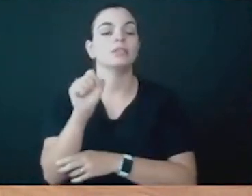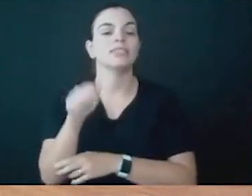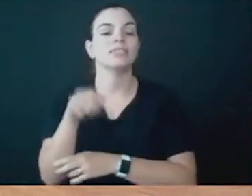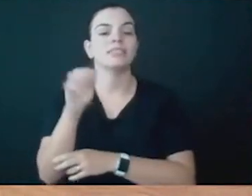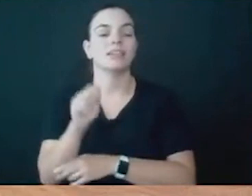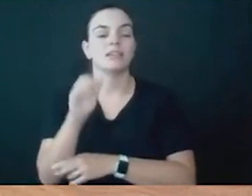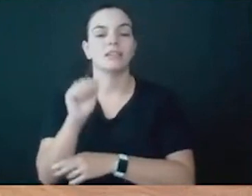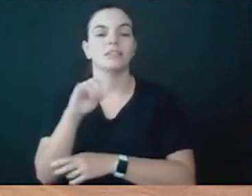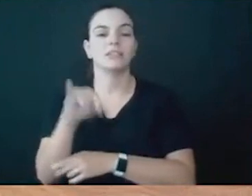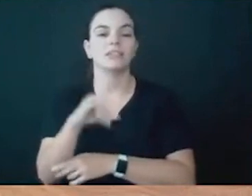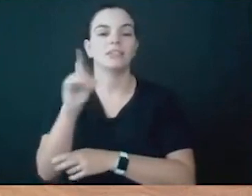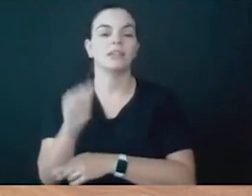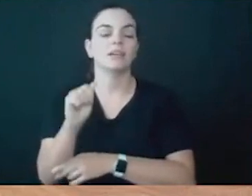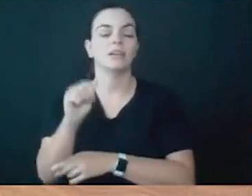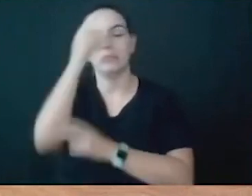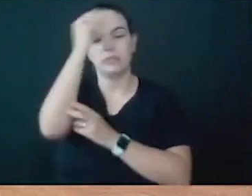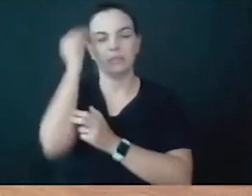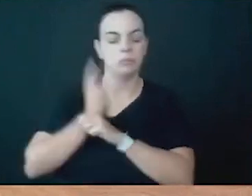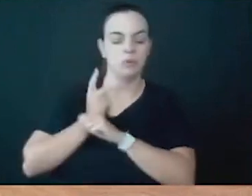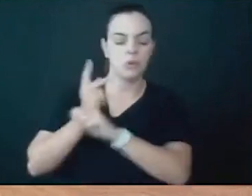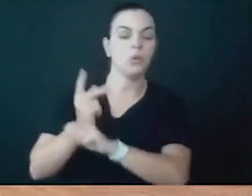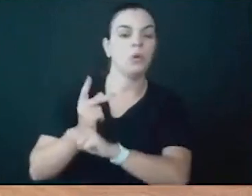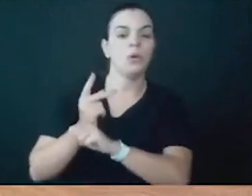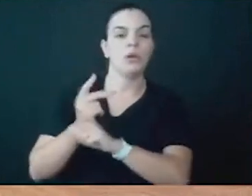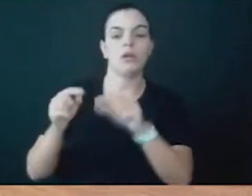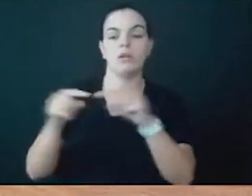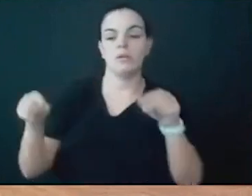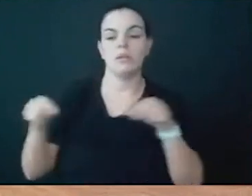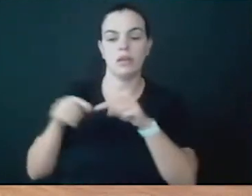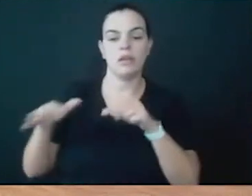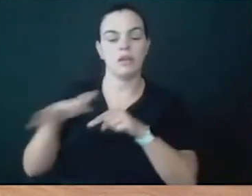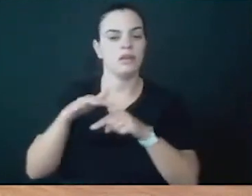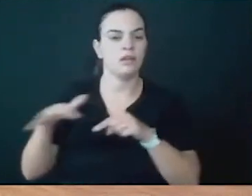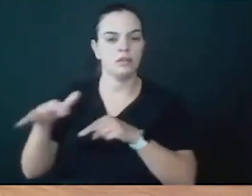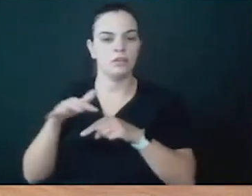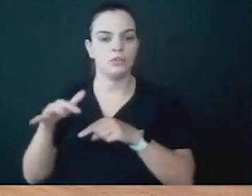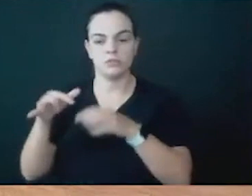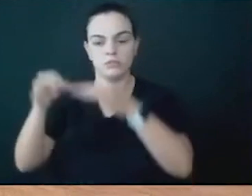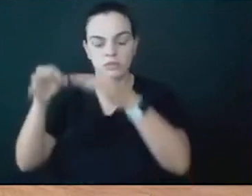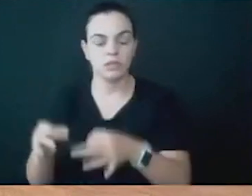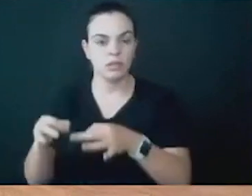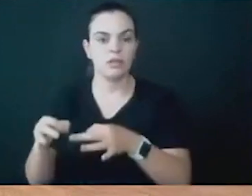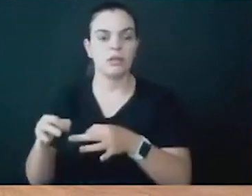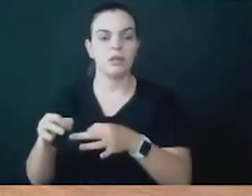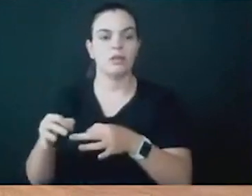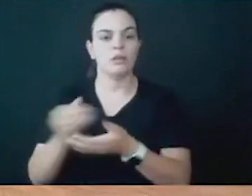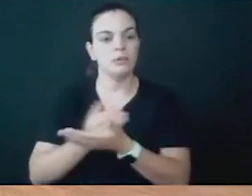um terreno que seja adequado para a instalação desse equipamento. Tá? Então,